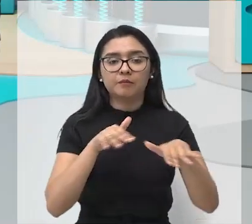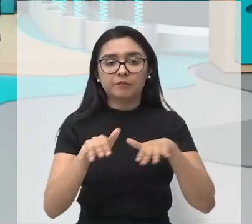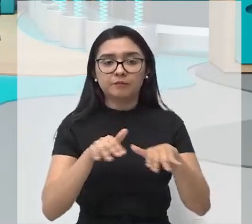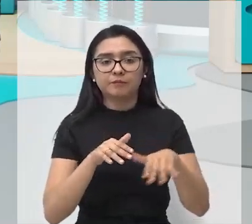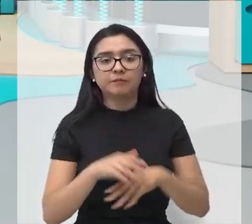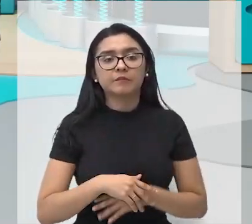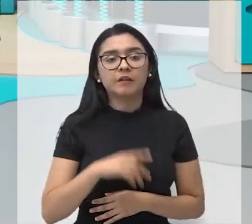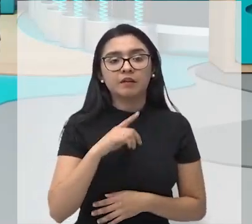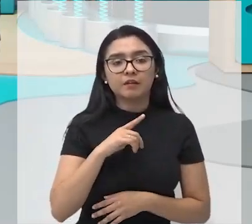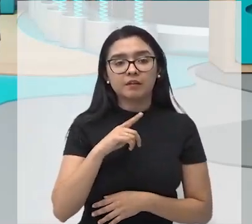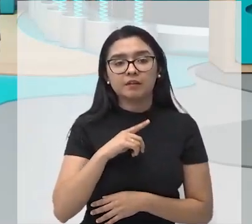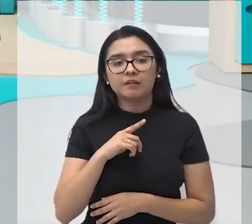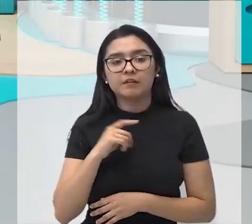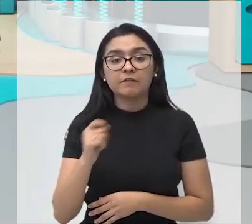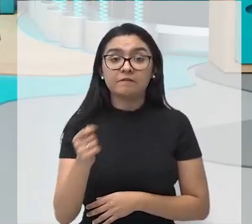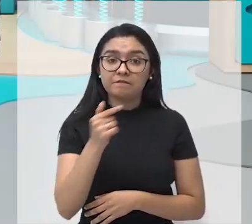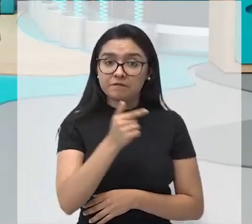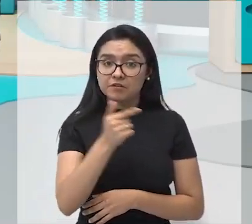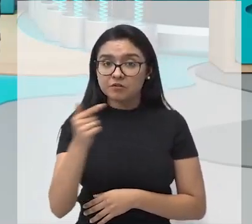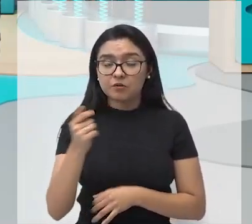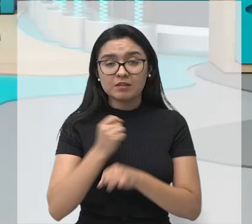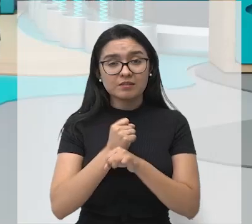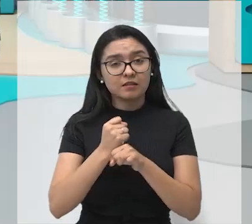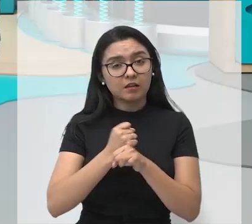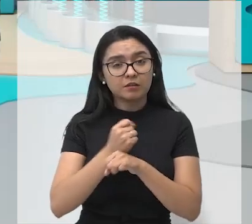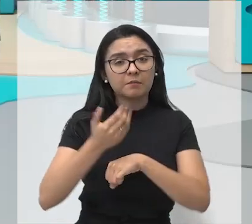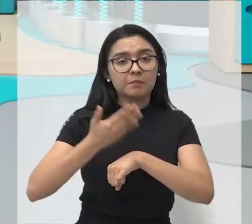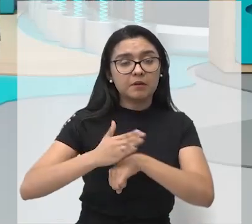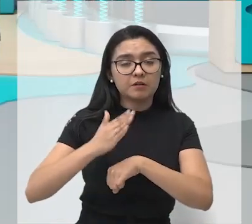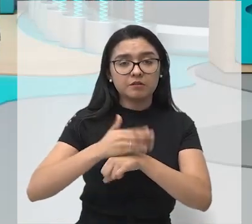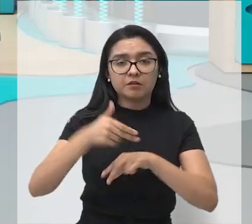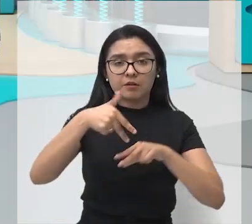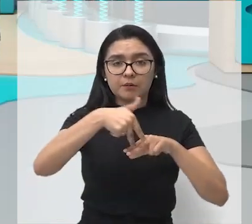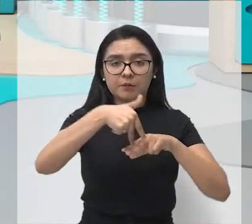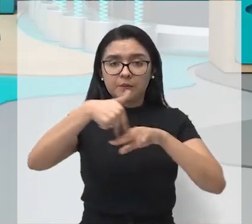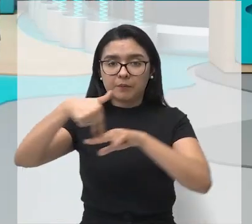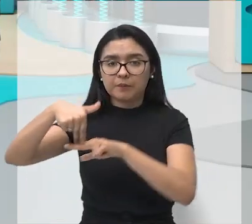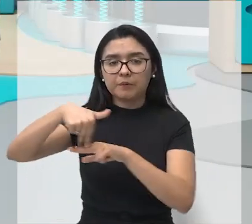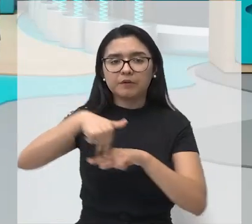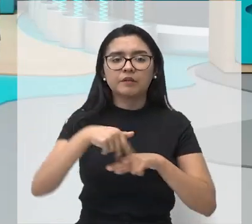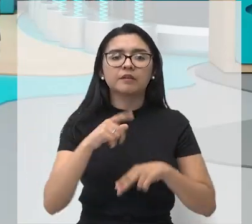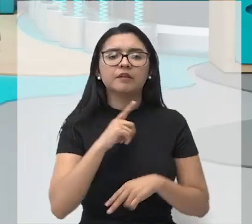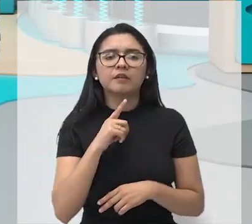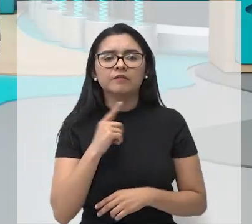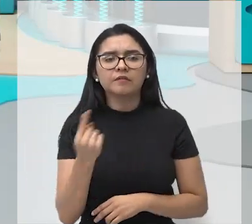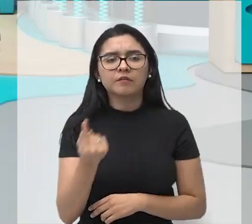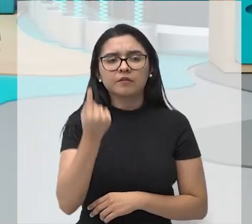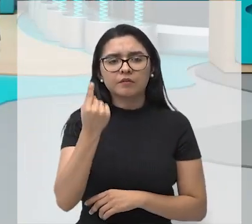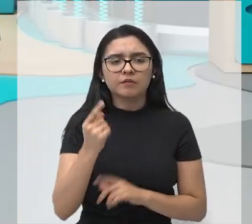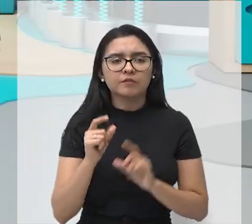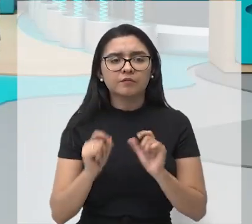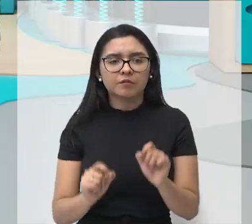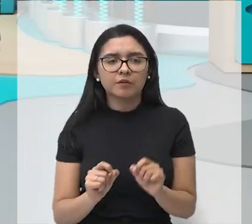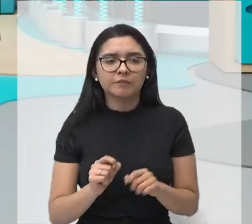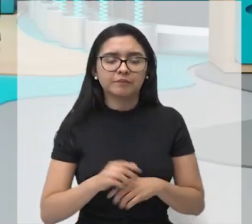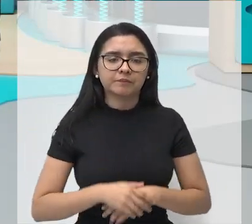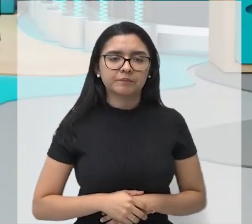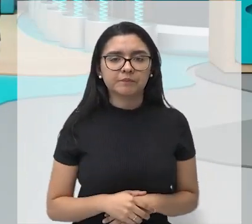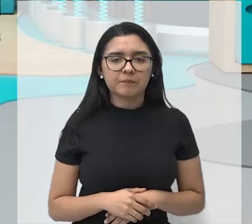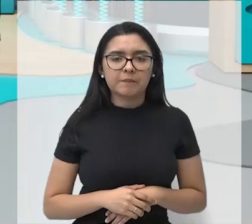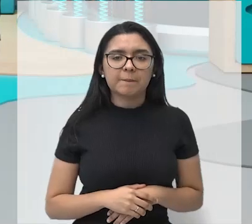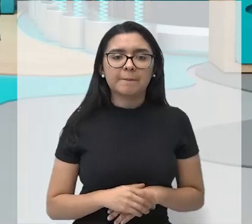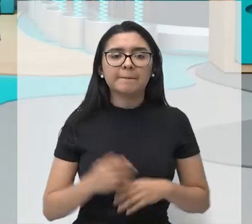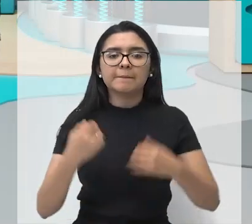eles têm 22 anos de prática. E teve dessas manobras, se eu não me engano, que foi o flip,